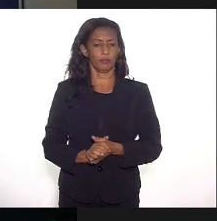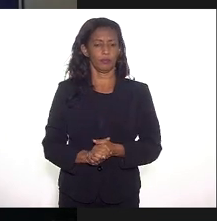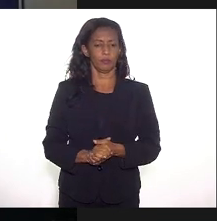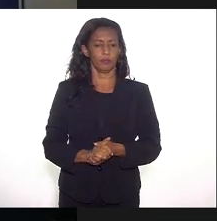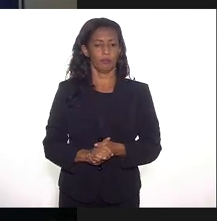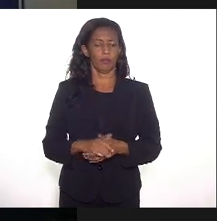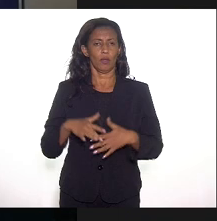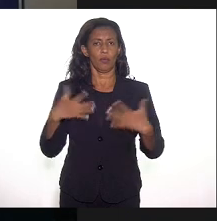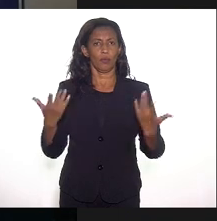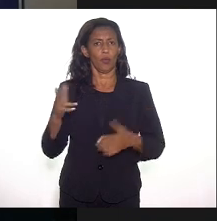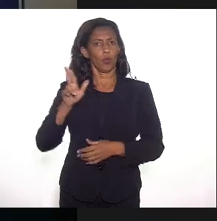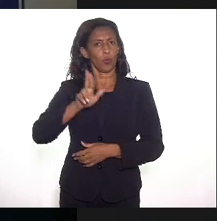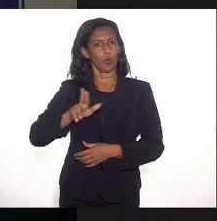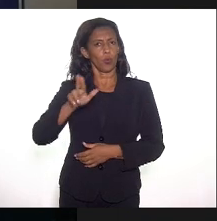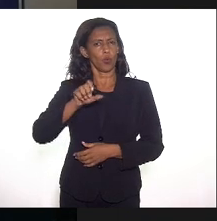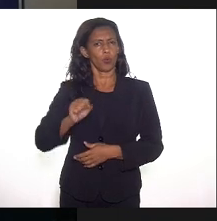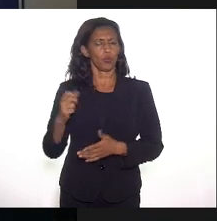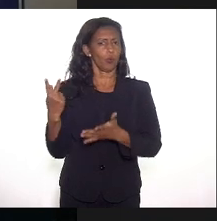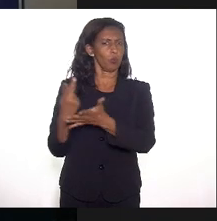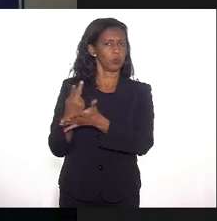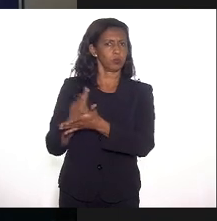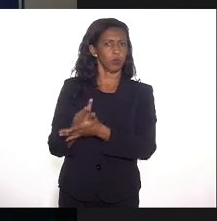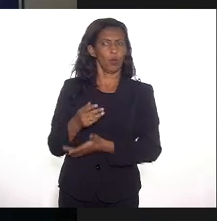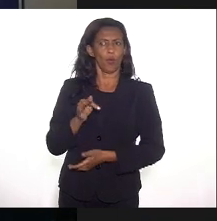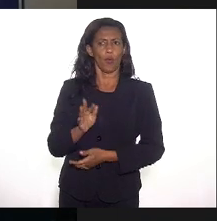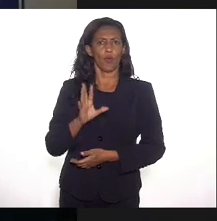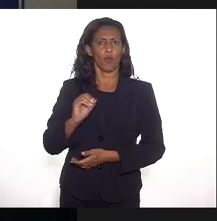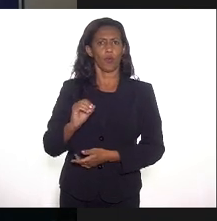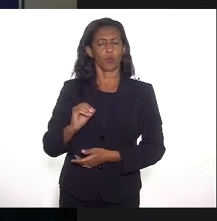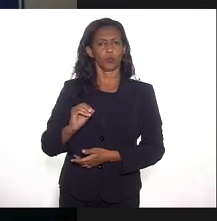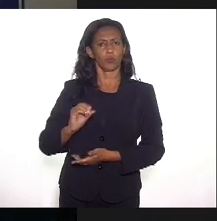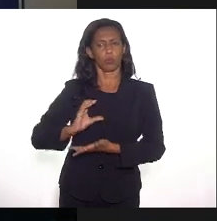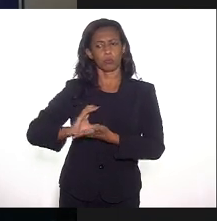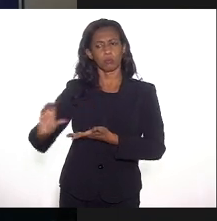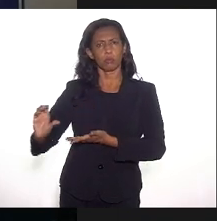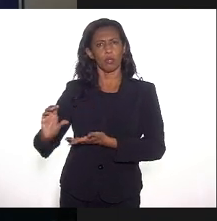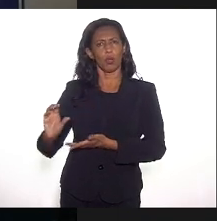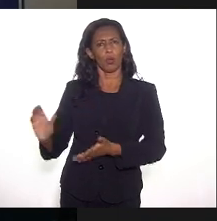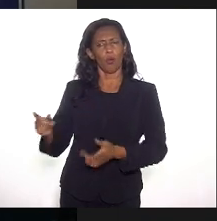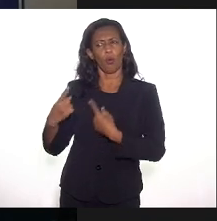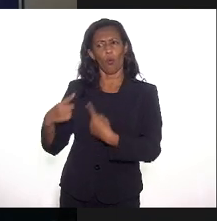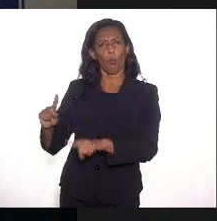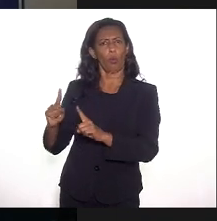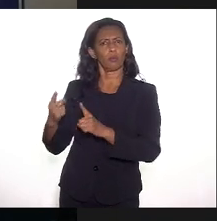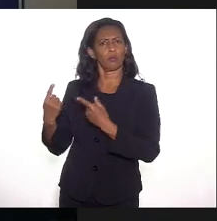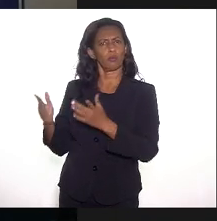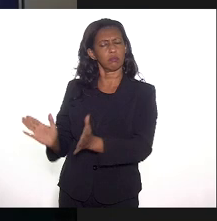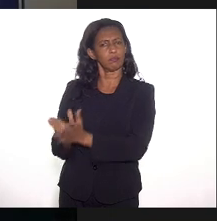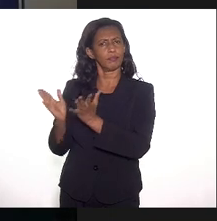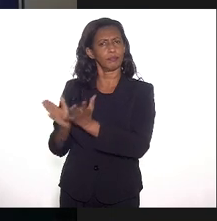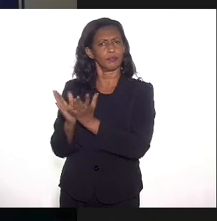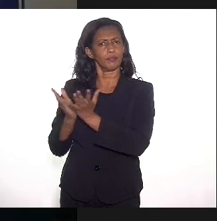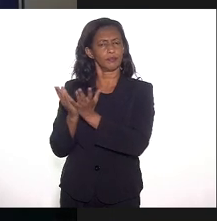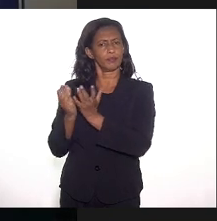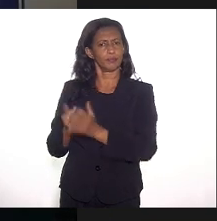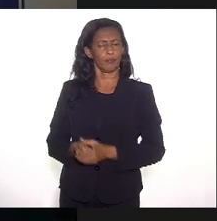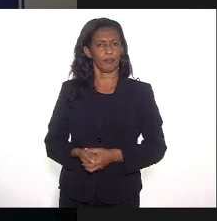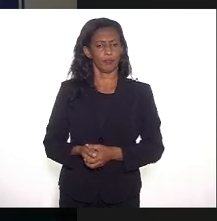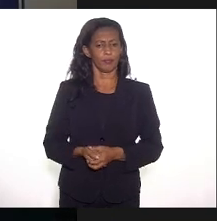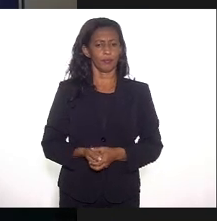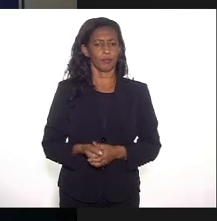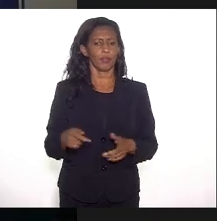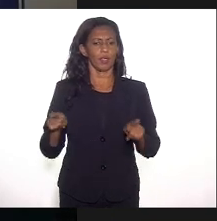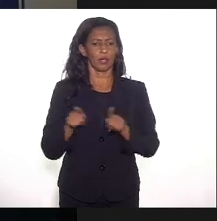a utilização inadequada do Fundo de Combate à Pobreza para as outras áreas, a